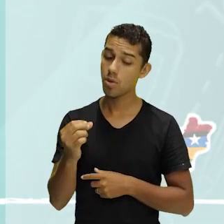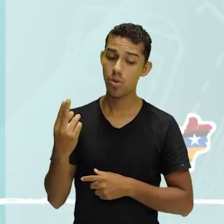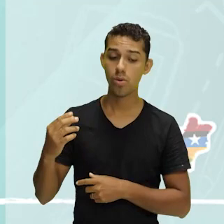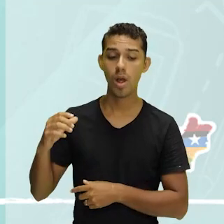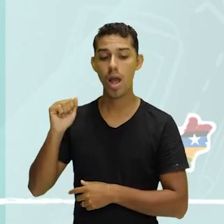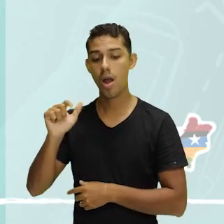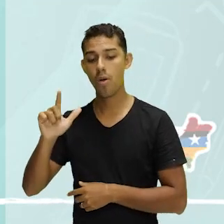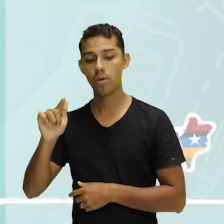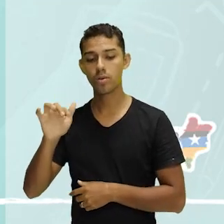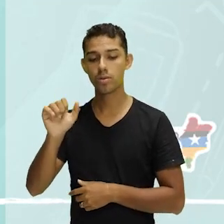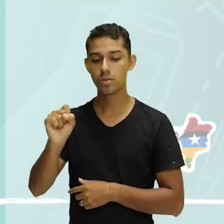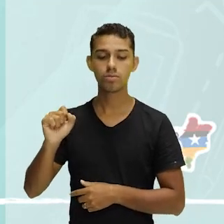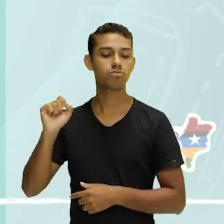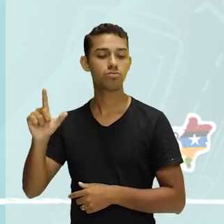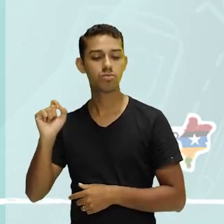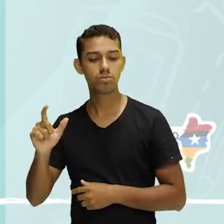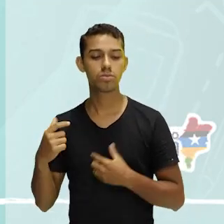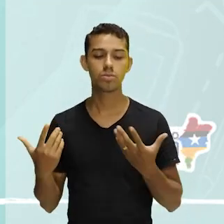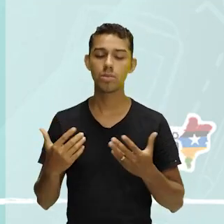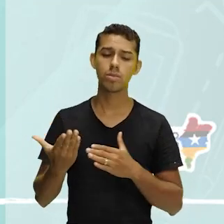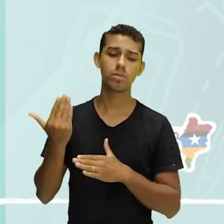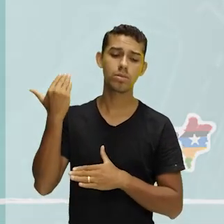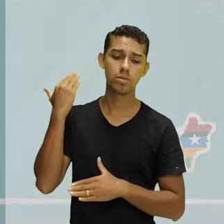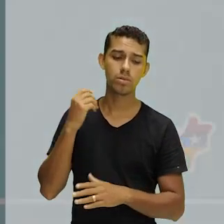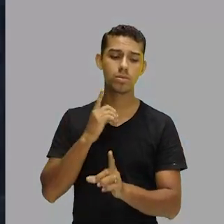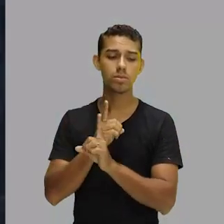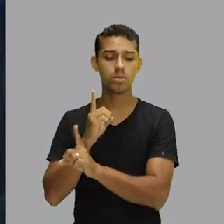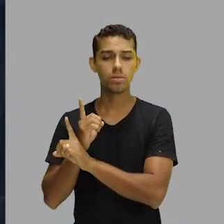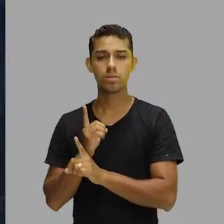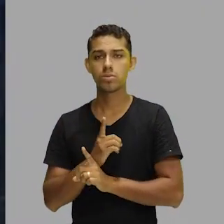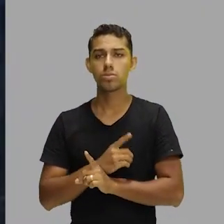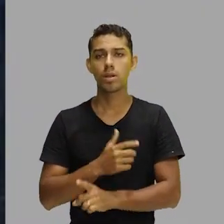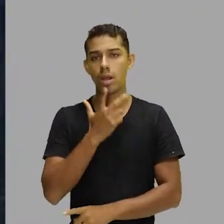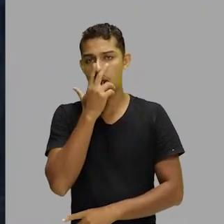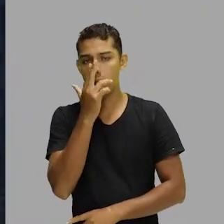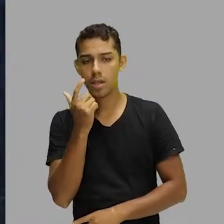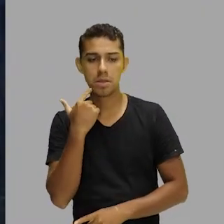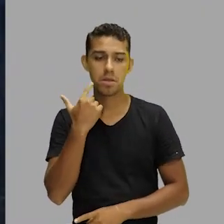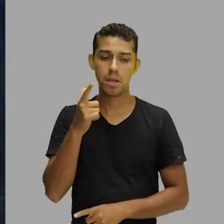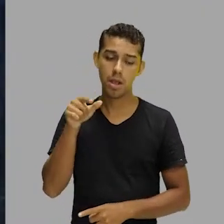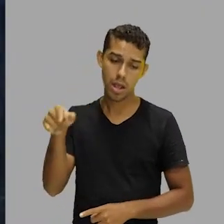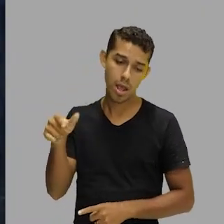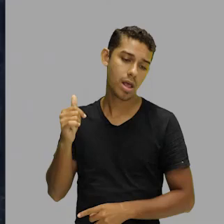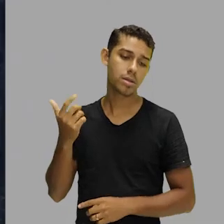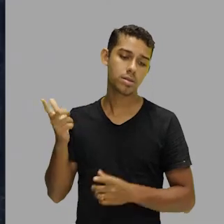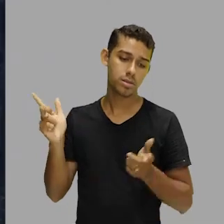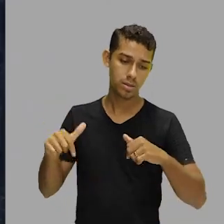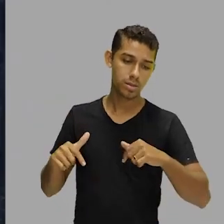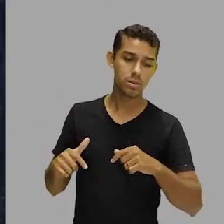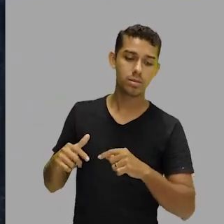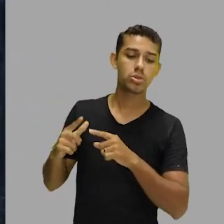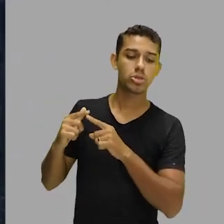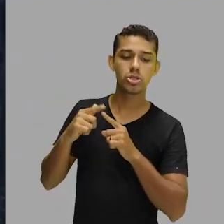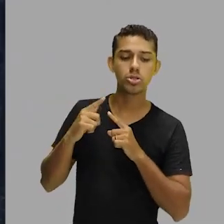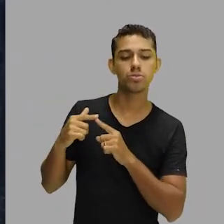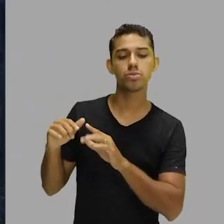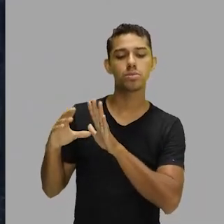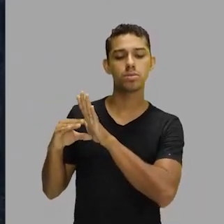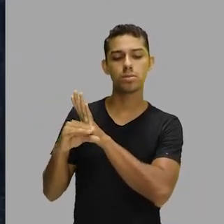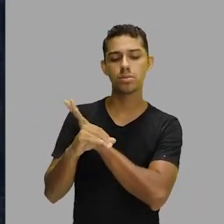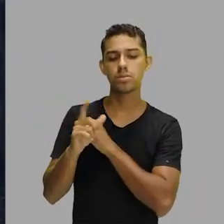algas azuis. Antigamente, achava-se que esses tipos de bactérias